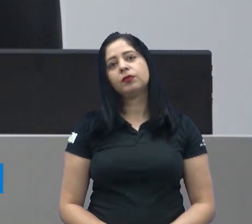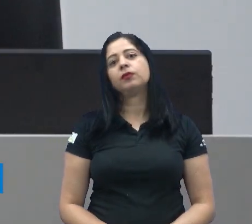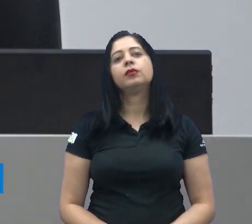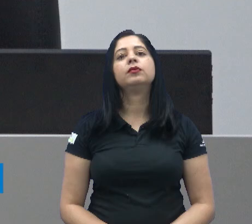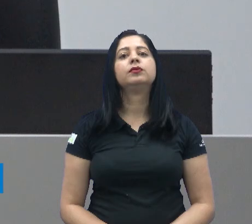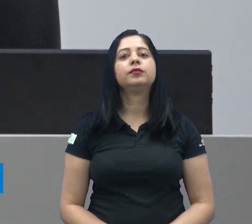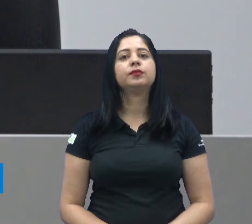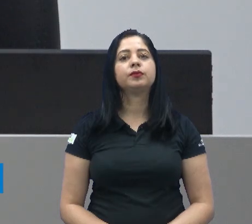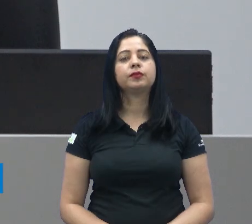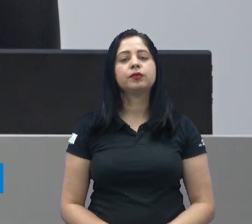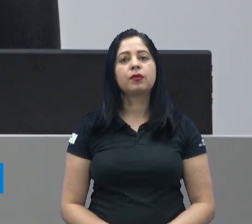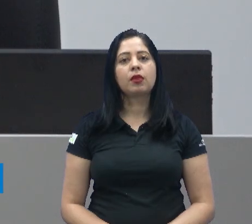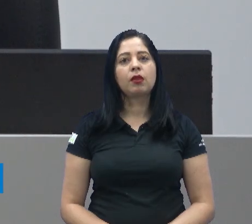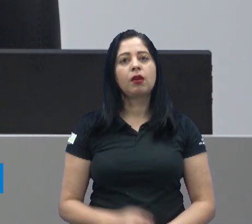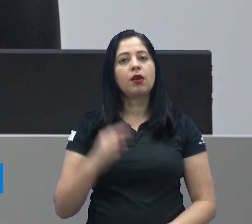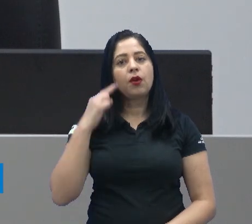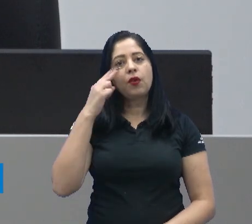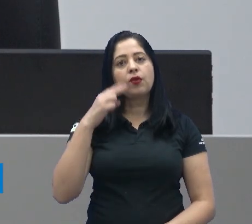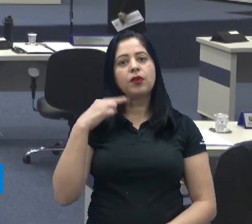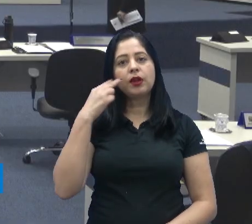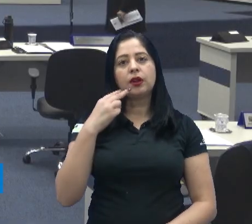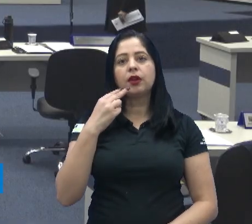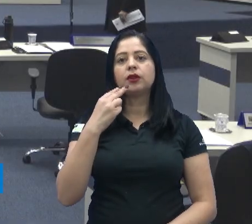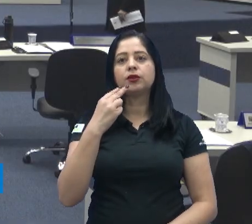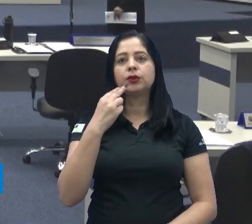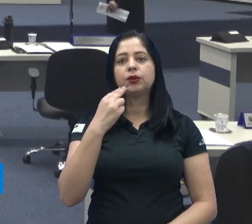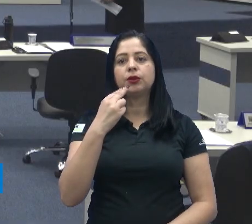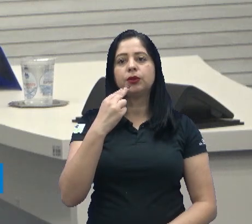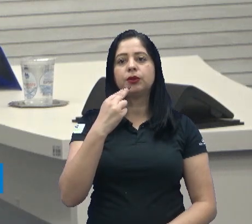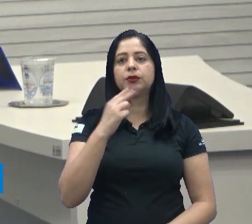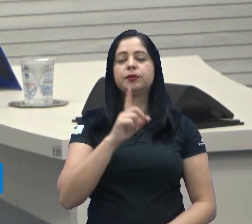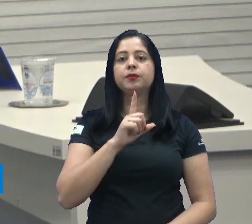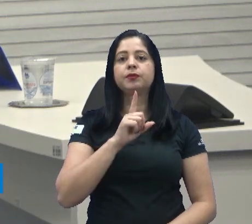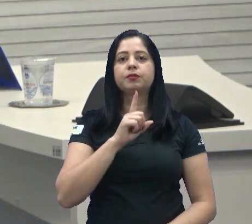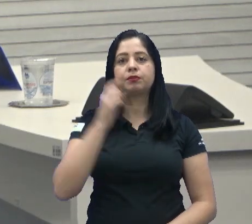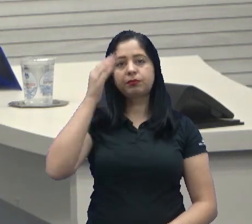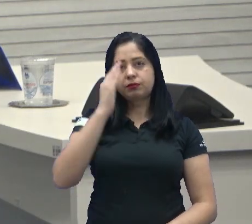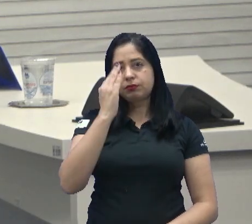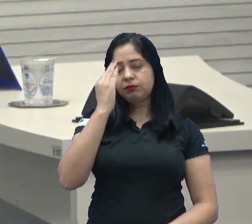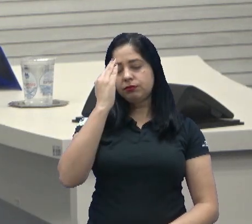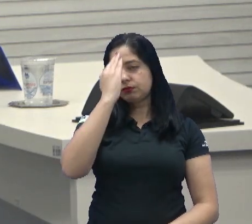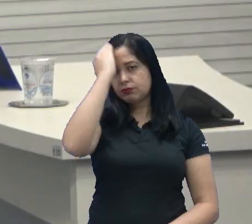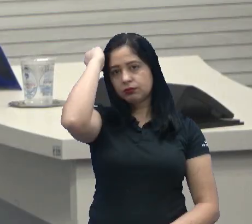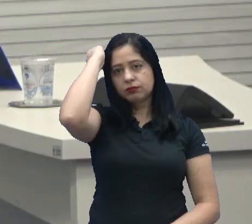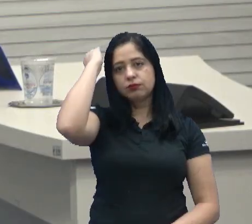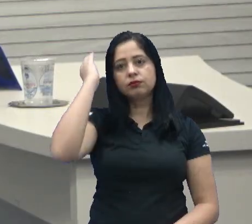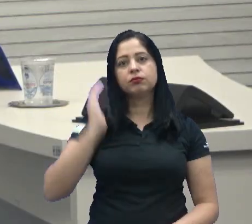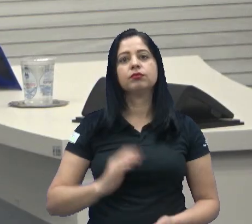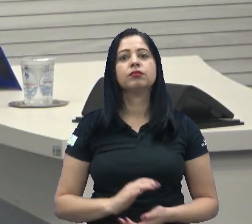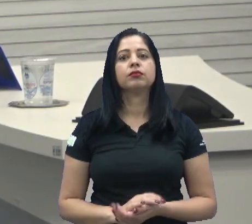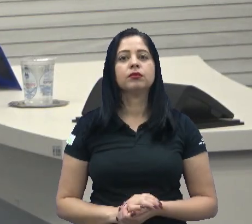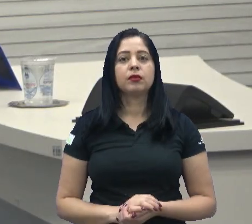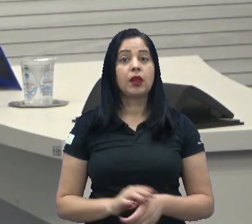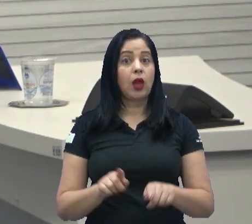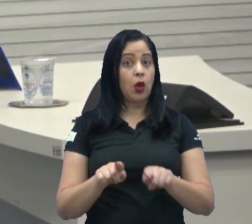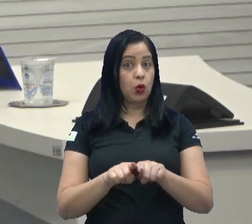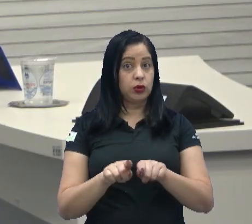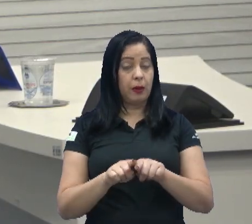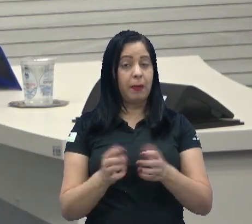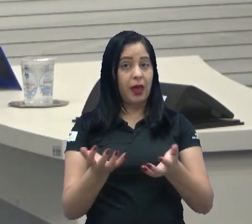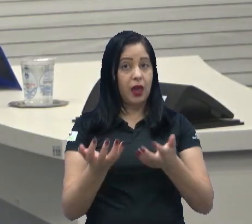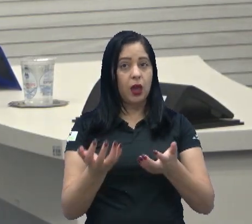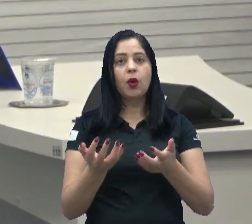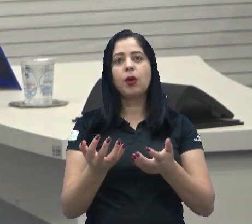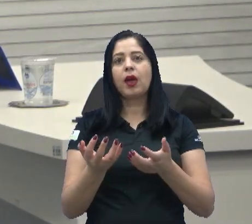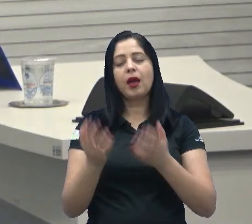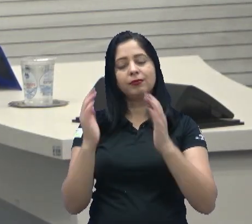Questão de ordem, vereador Apolinário. Obrigado, presidente. Eu quero me juntar a essa moção de louvor ao guarda municipal